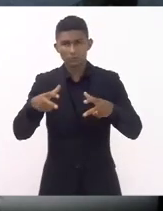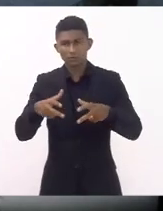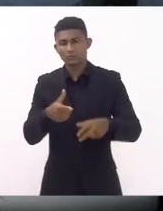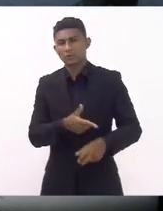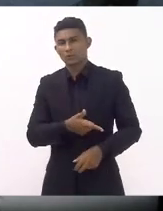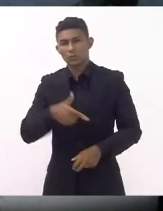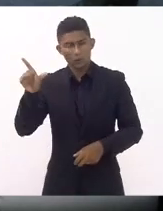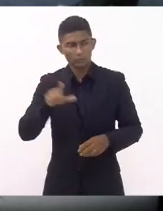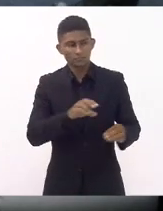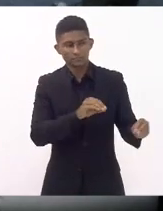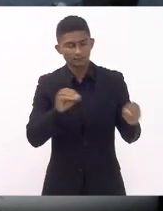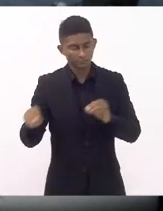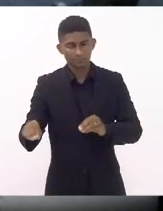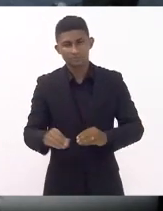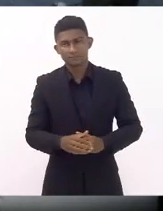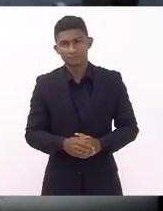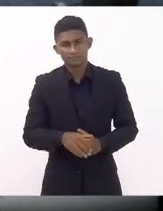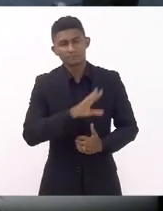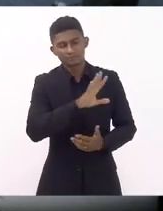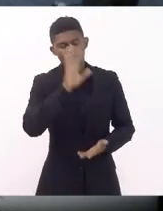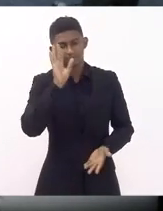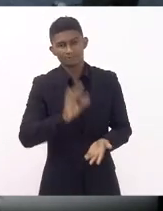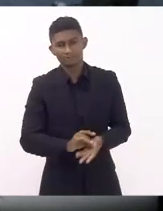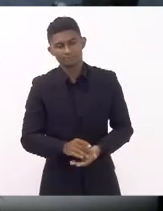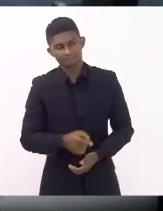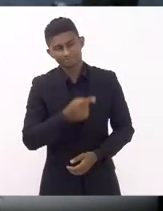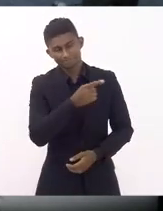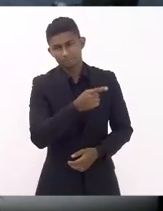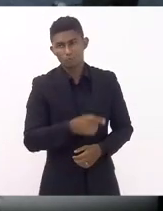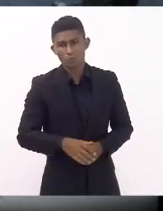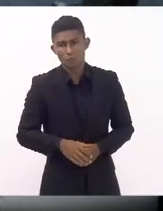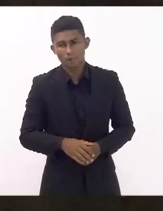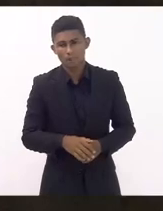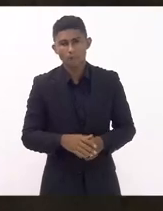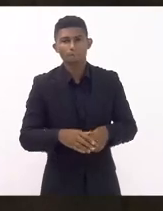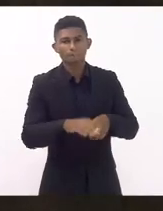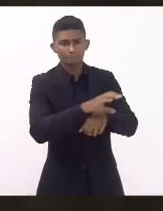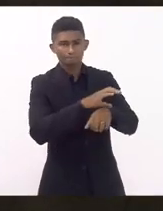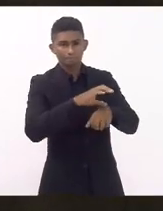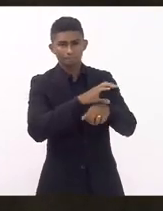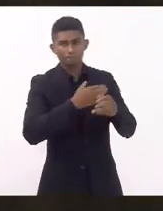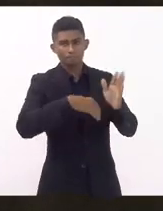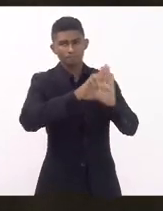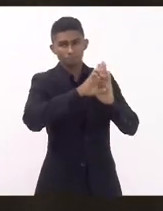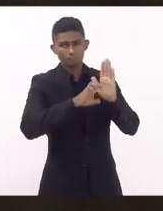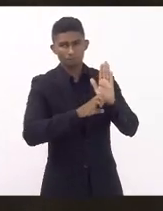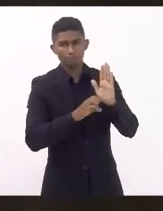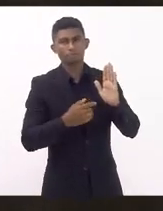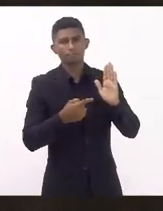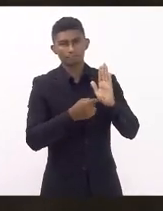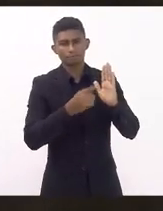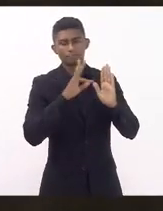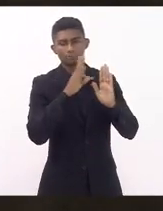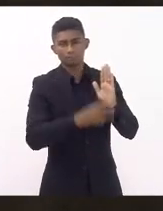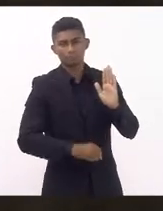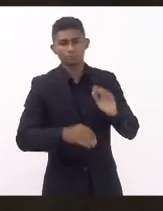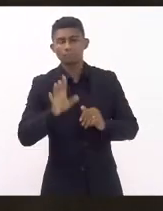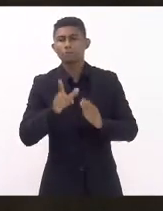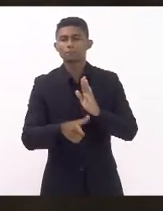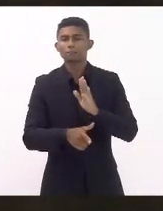Mas é verdade. Senhor presidente, pela constitucionalidade, com emendas. Antes,